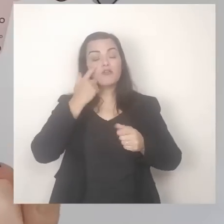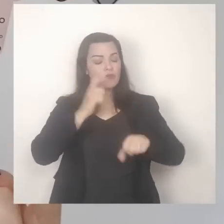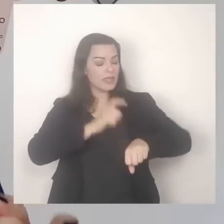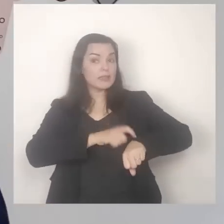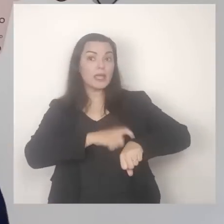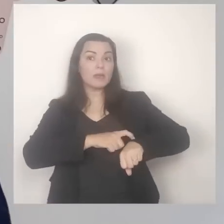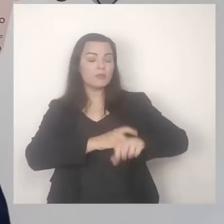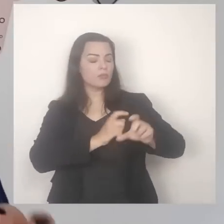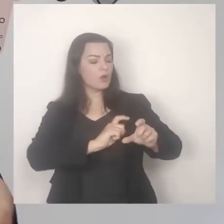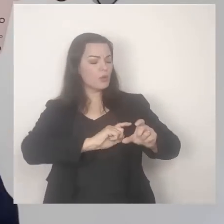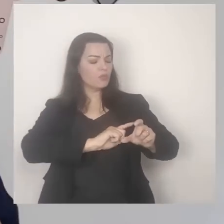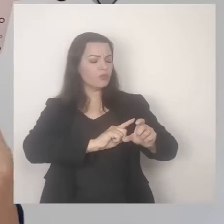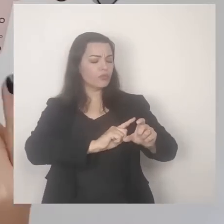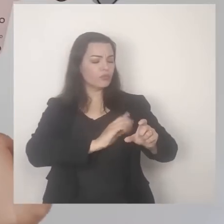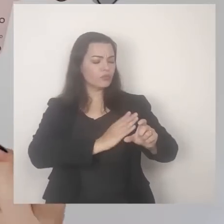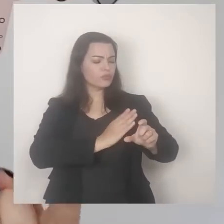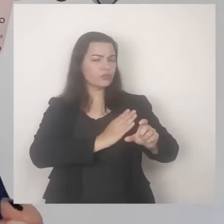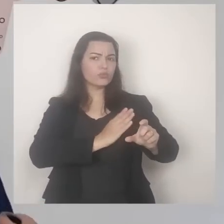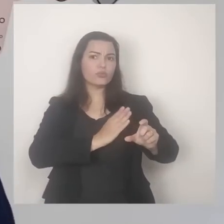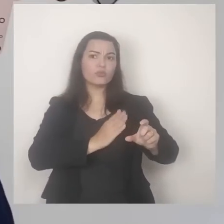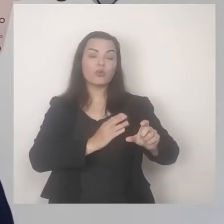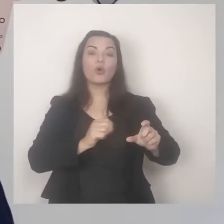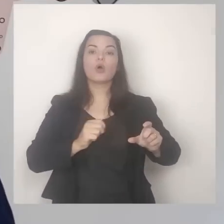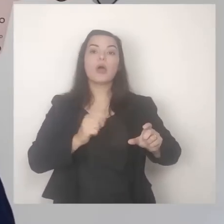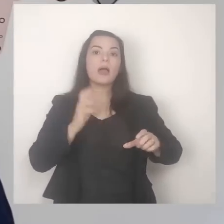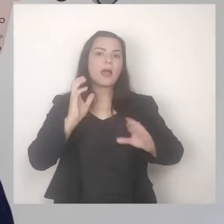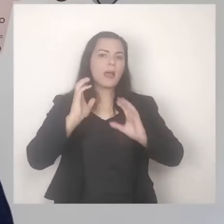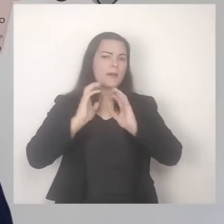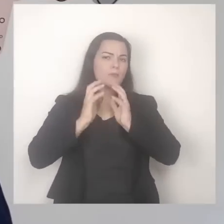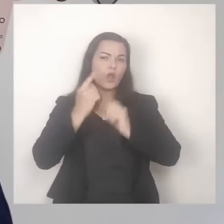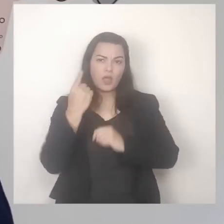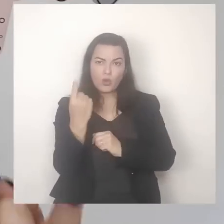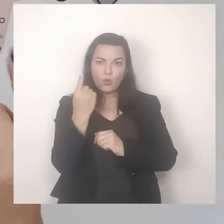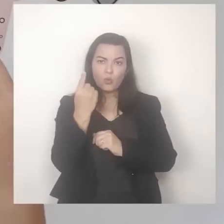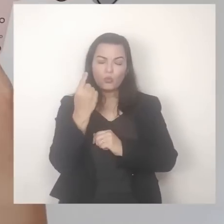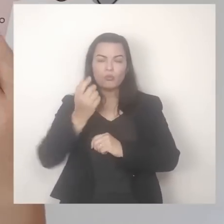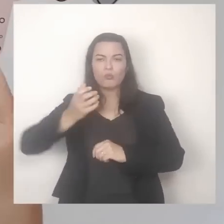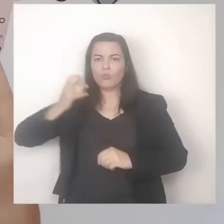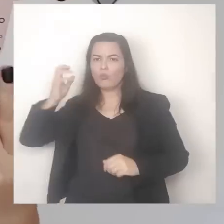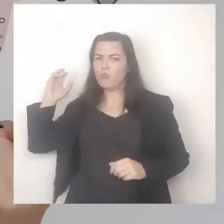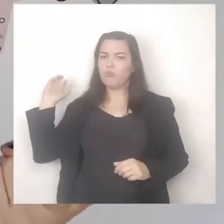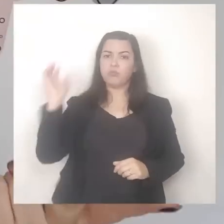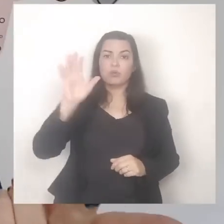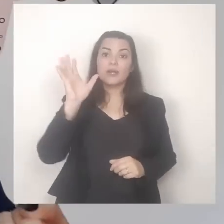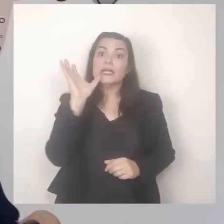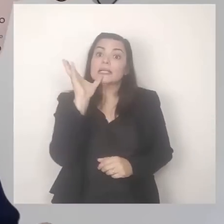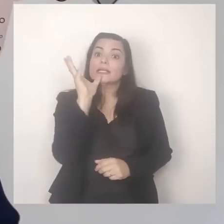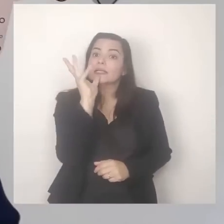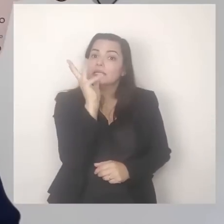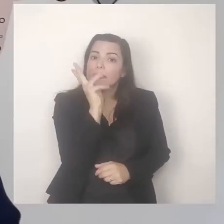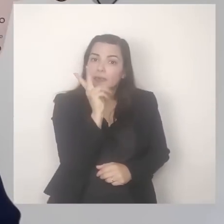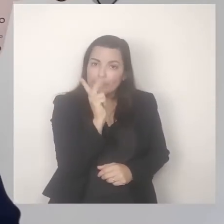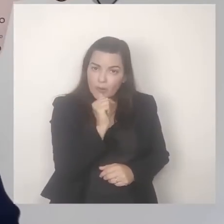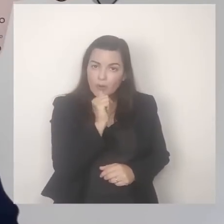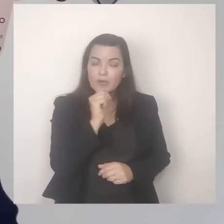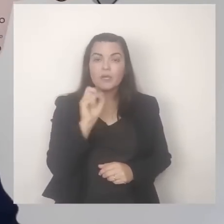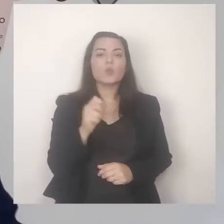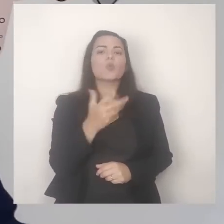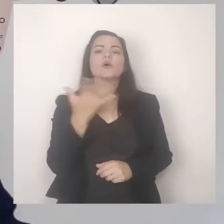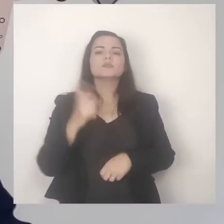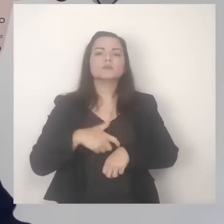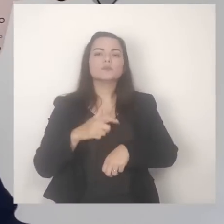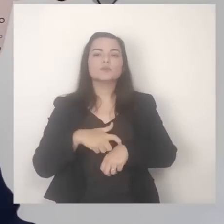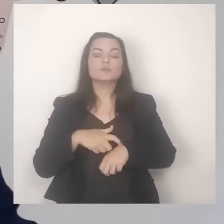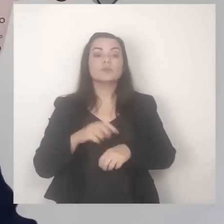a bola 1 demorou para alcançar o alvo? Quanto tempo a bola 2 demorou para alcançar